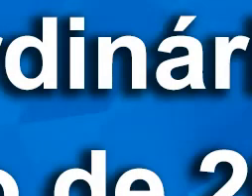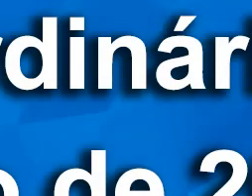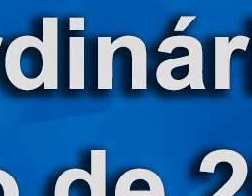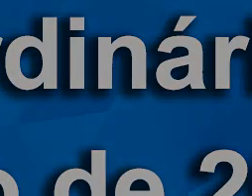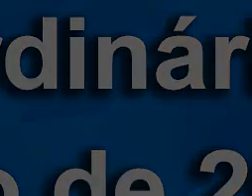Barreiras